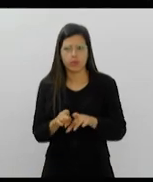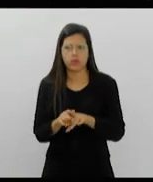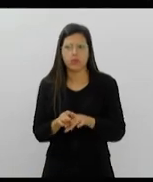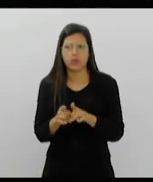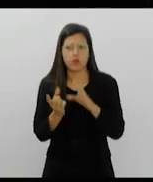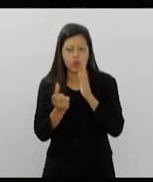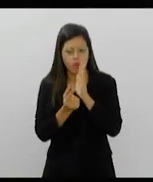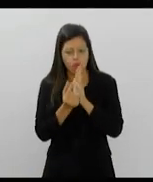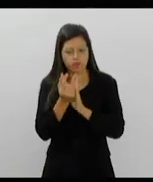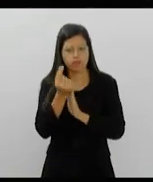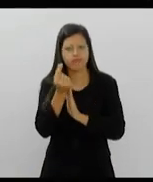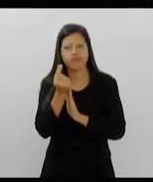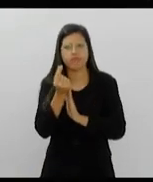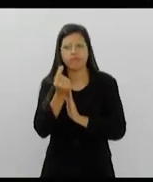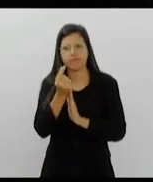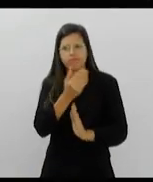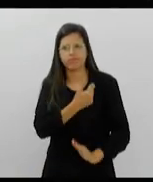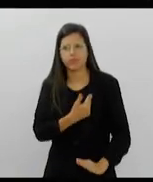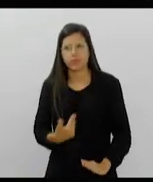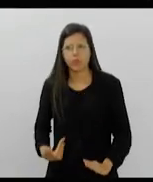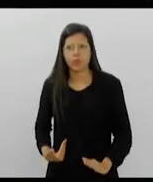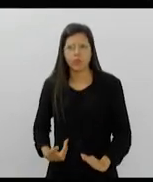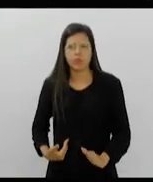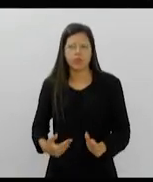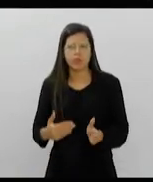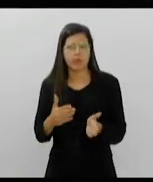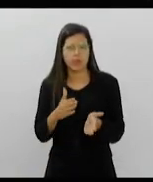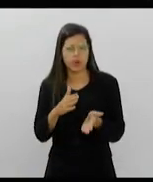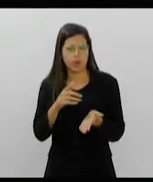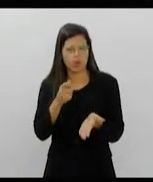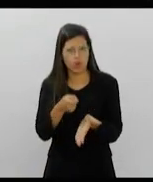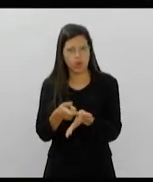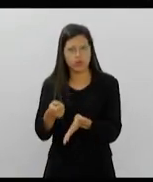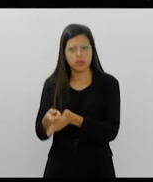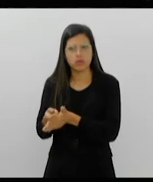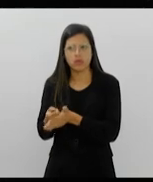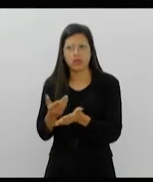público. Contas públicas, as que vão se encerrar